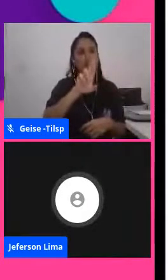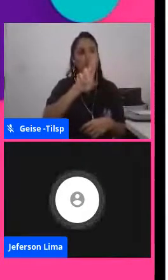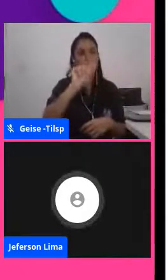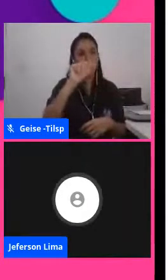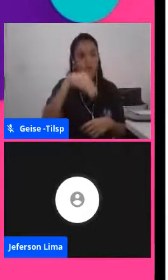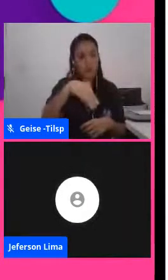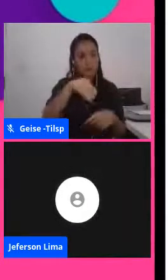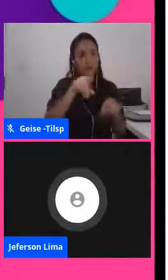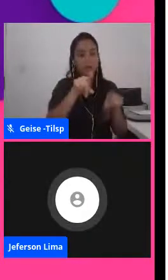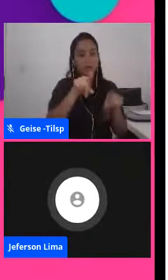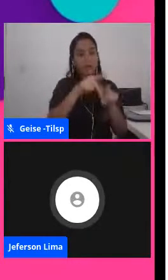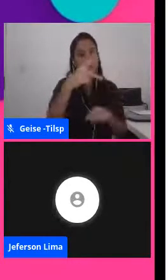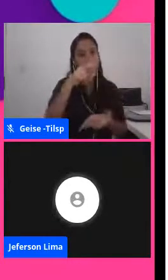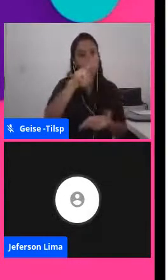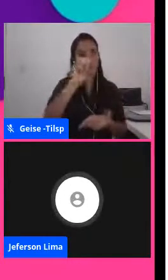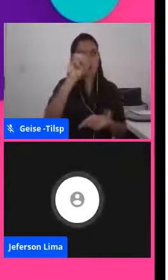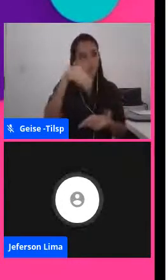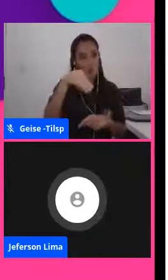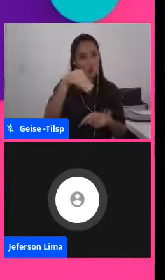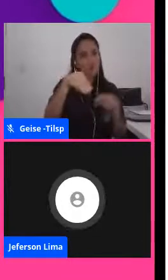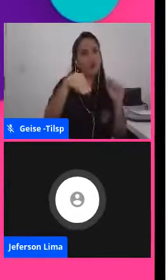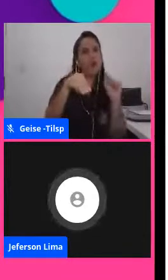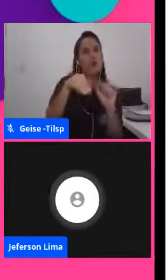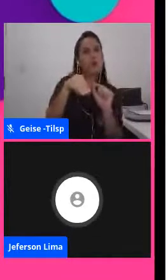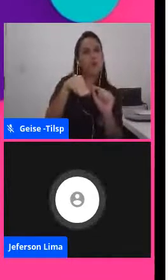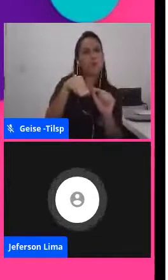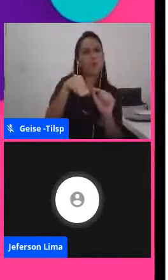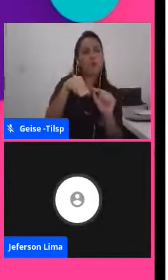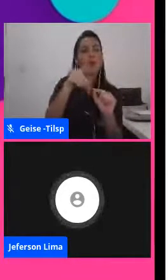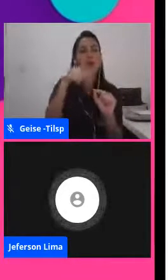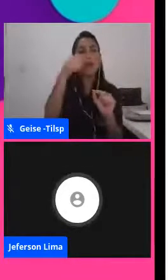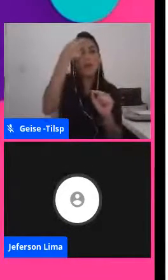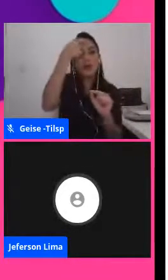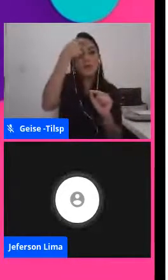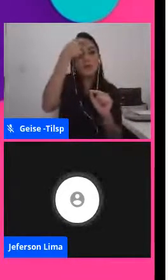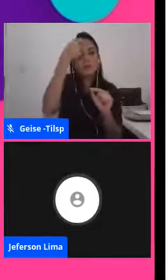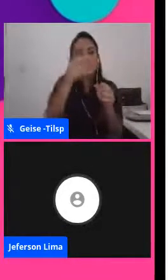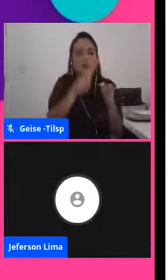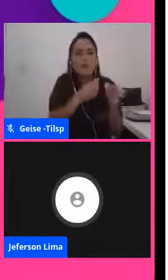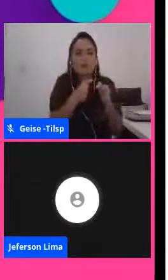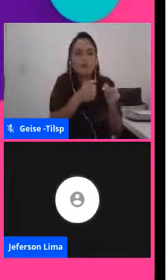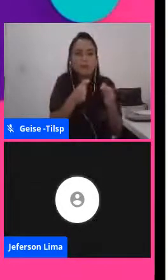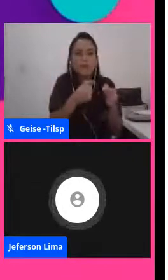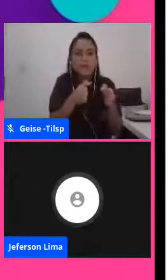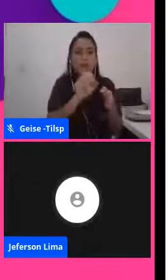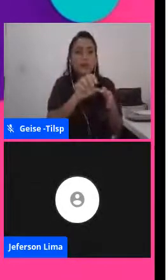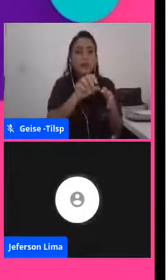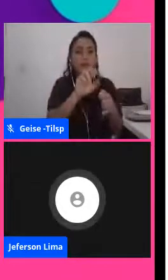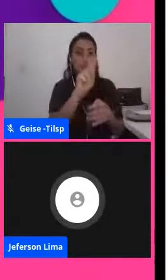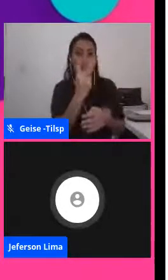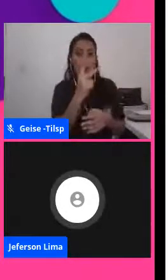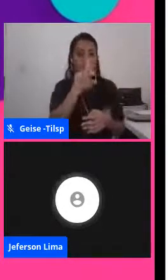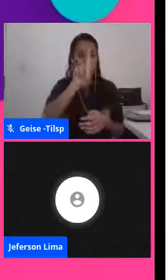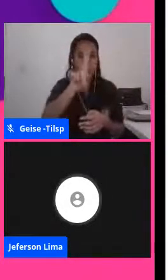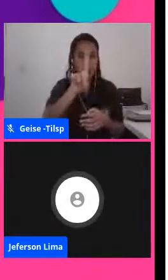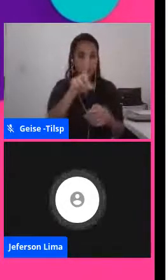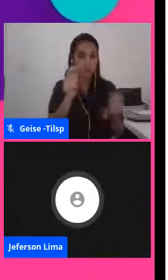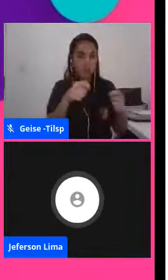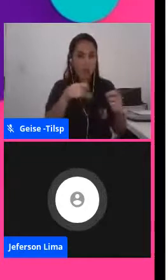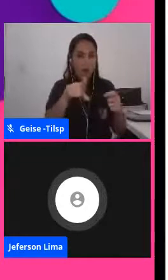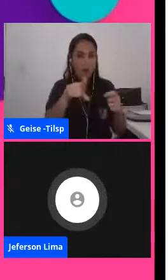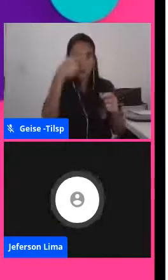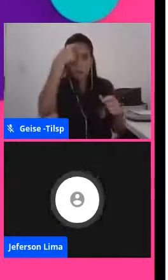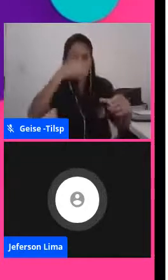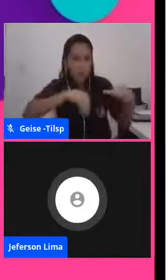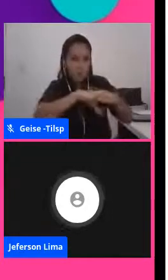para quem não sabe, é como se fosse uma memória intermediária. Enquanto no HD a gente pode colocar tudo a hora que a gente quiser, num dispositivo físico